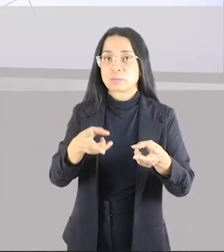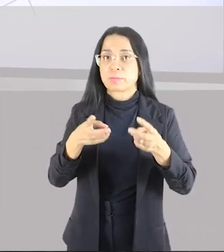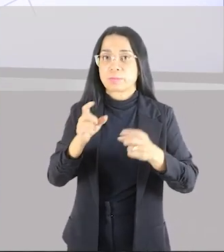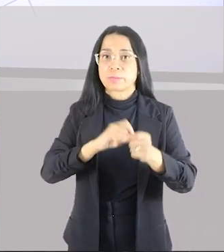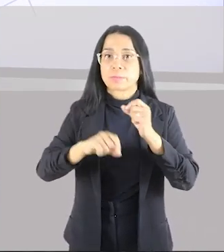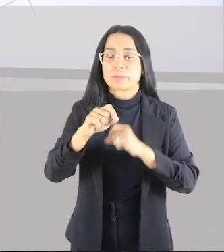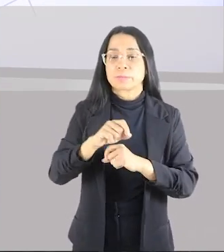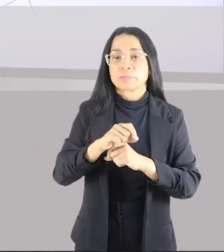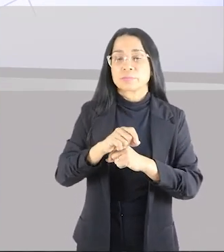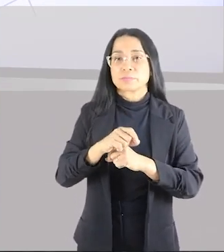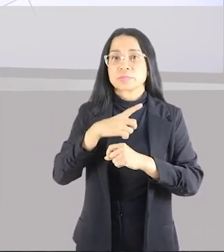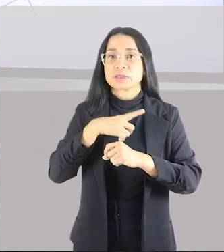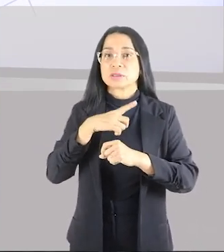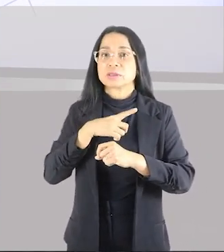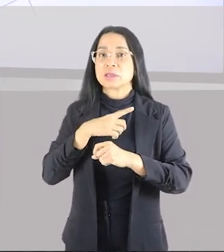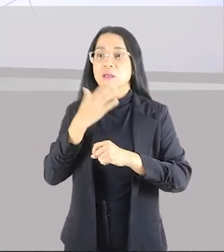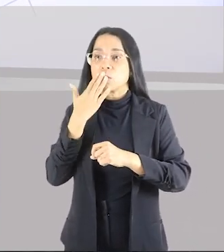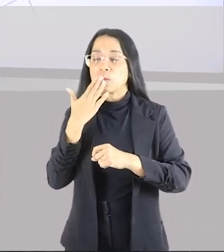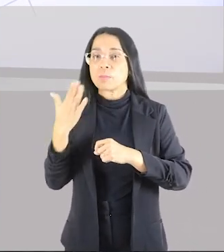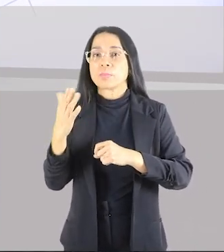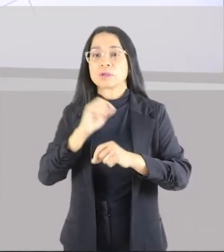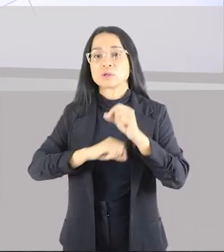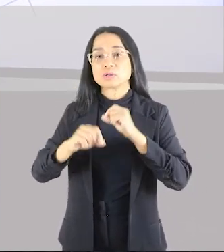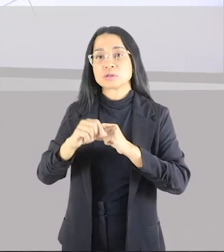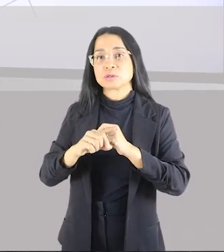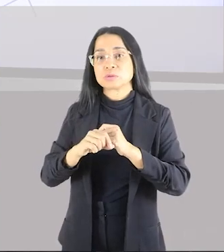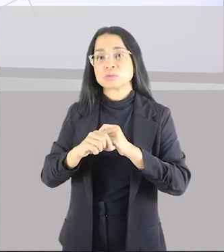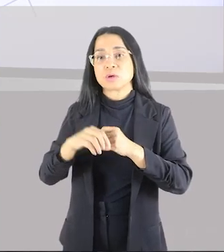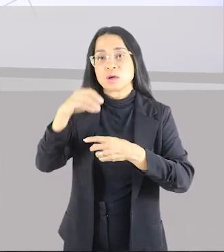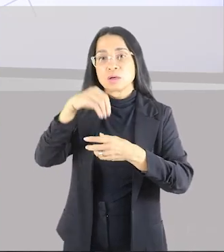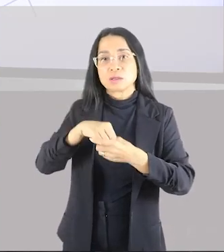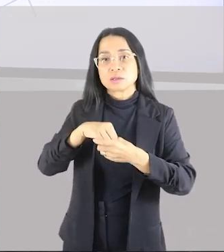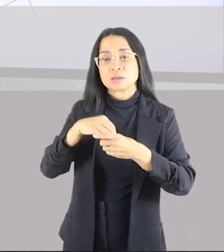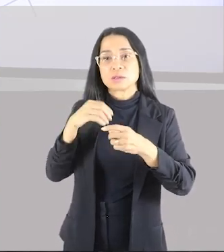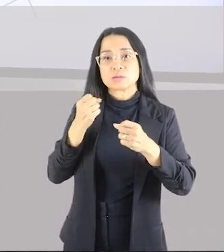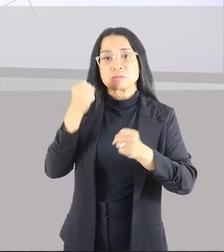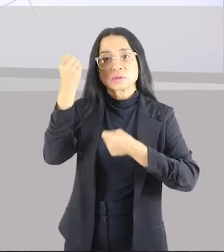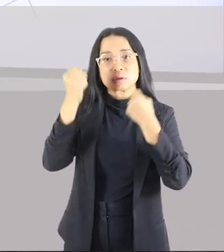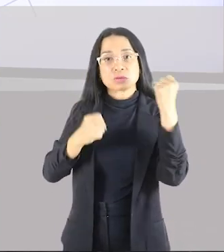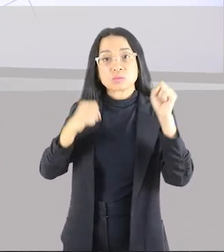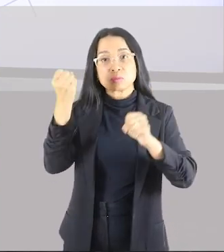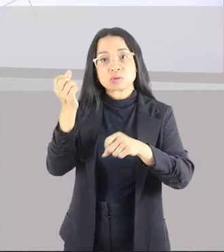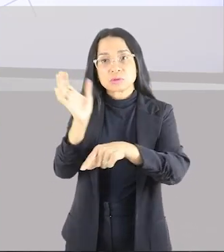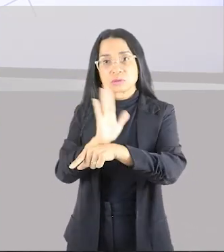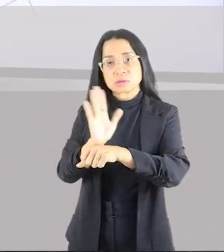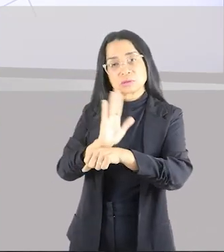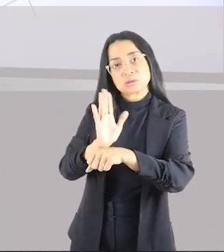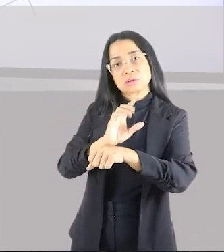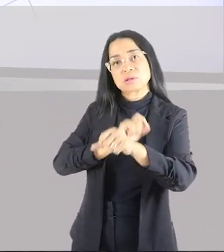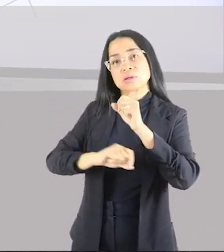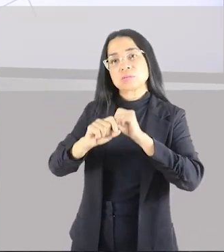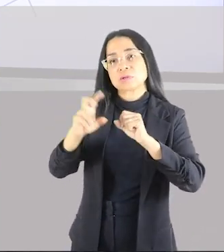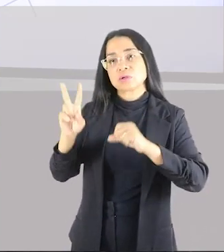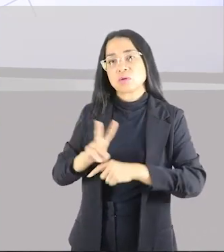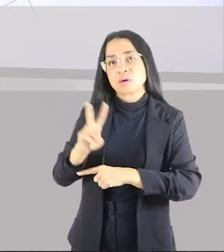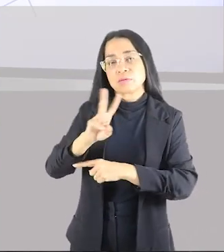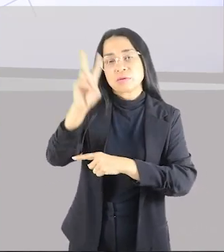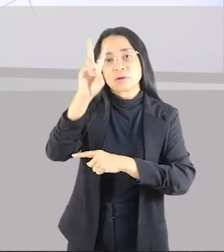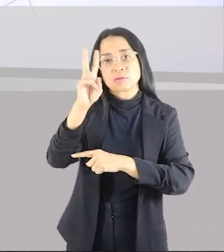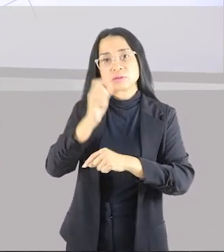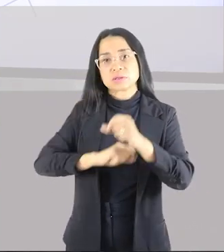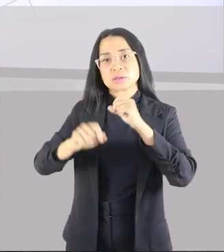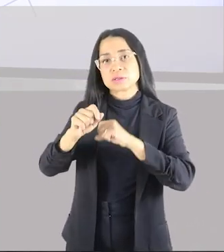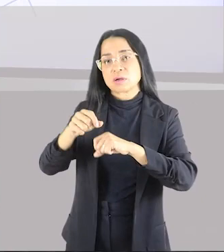que existe um apelo, inclusive dentro da indústria cinematográfica, de uma valorização e de um patriotismo